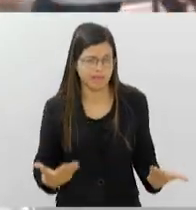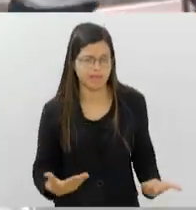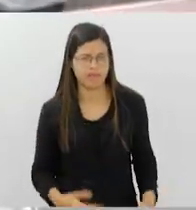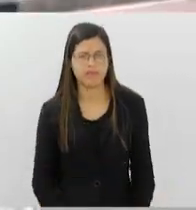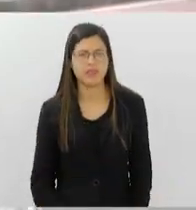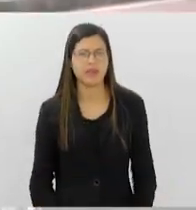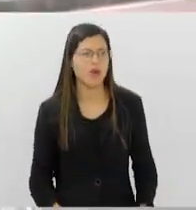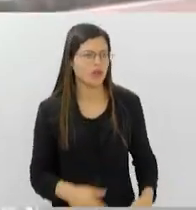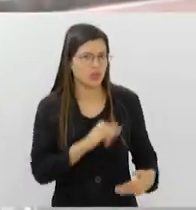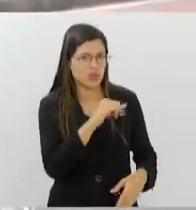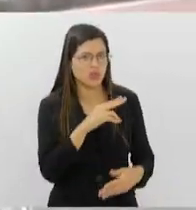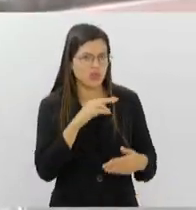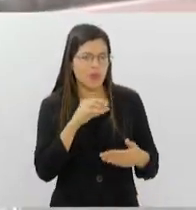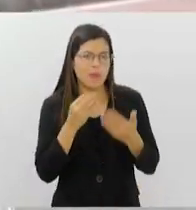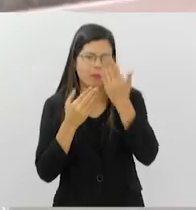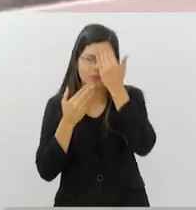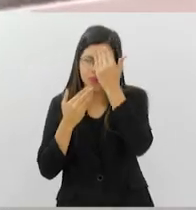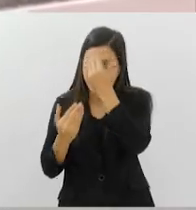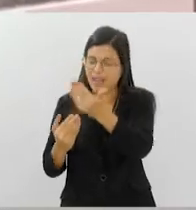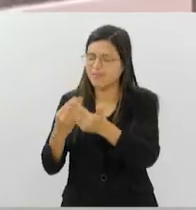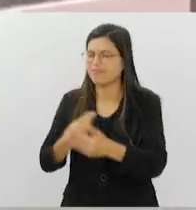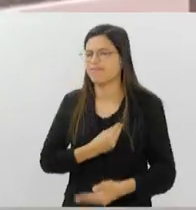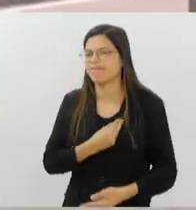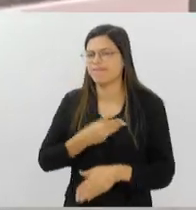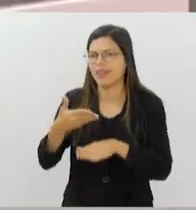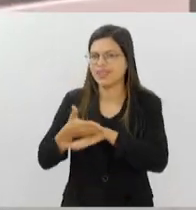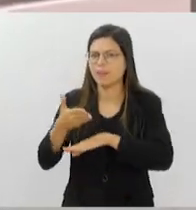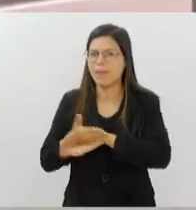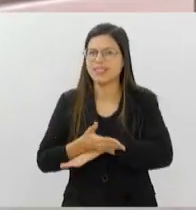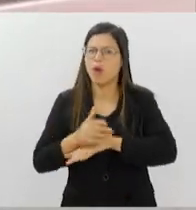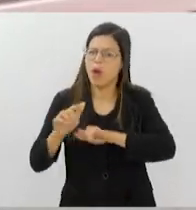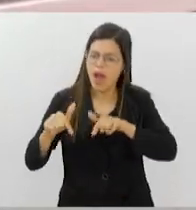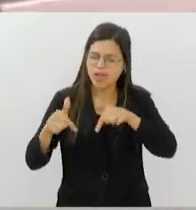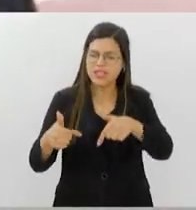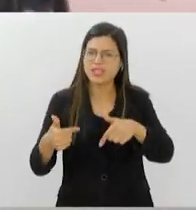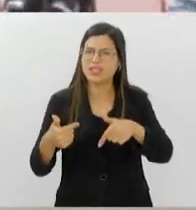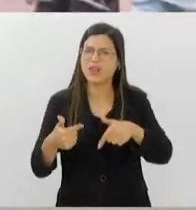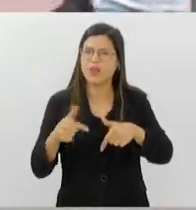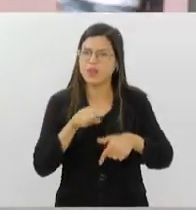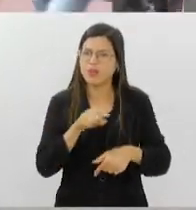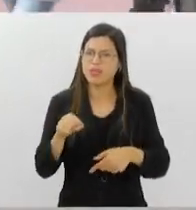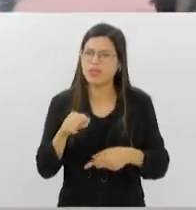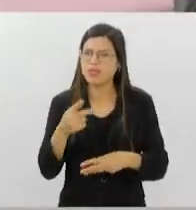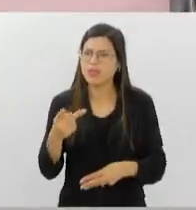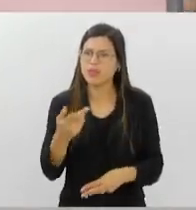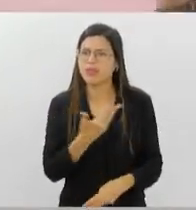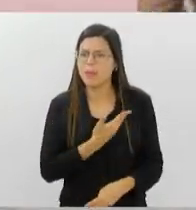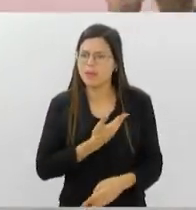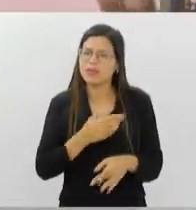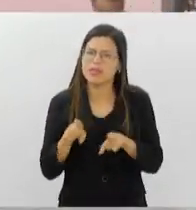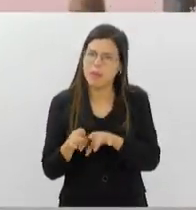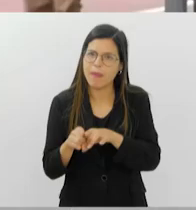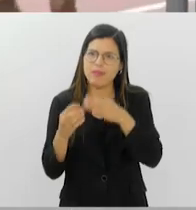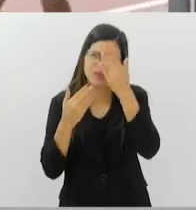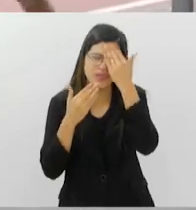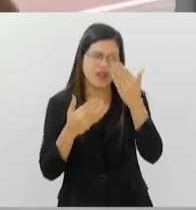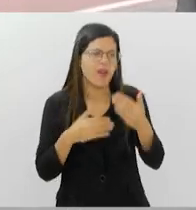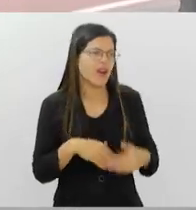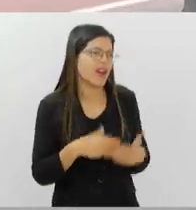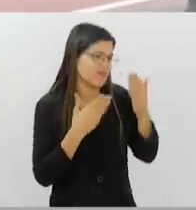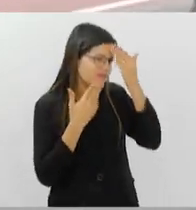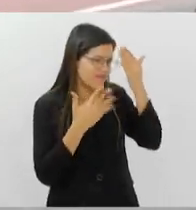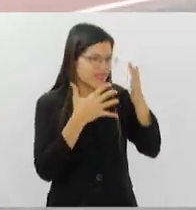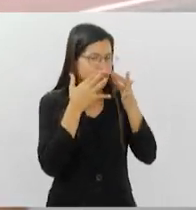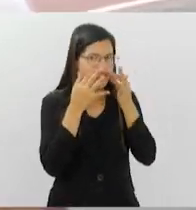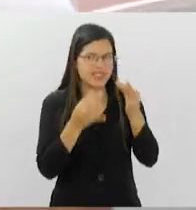presença e parabéns aí pela iniciativa você e os seus colegas seus companheiros eu eu eu que agradeço pela atenção tô sempre à disposição de